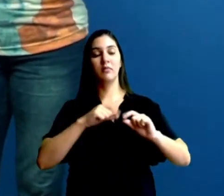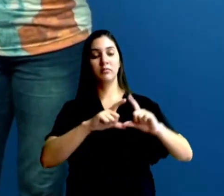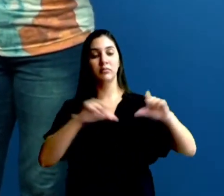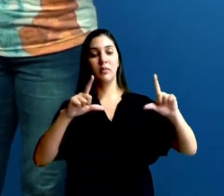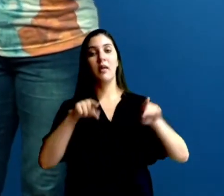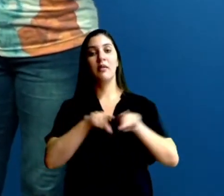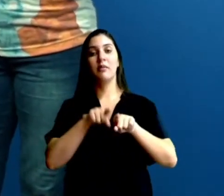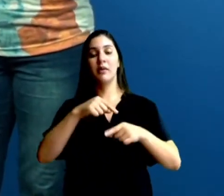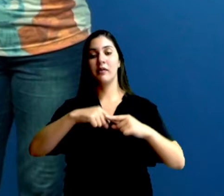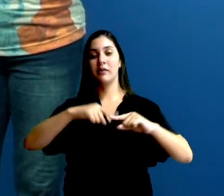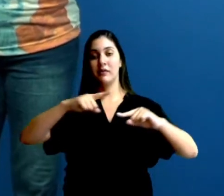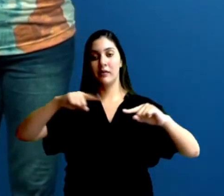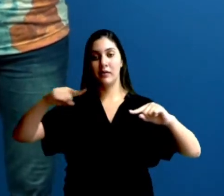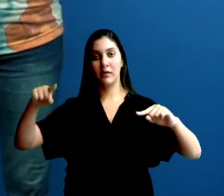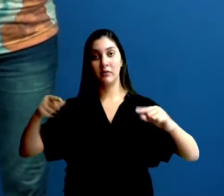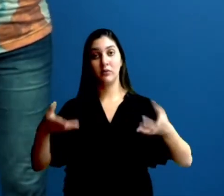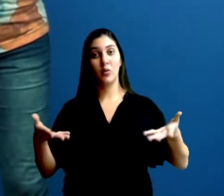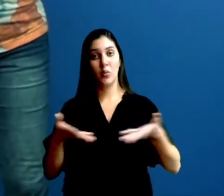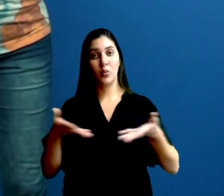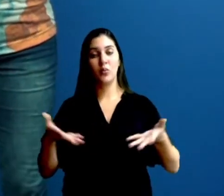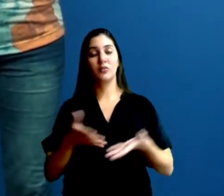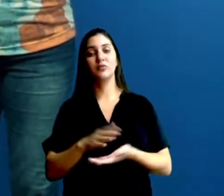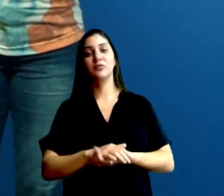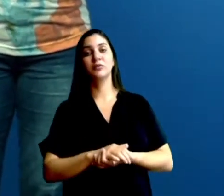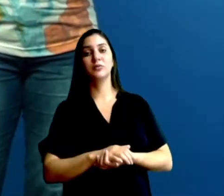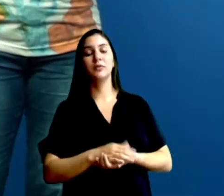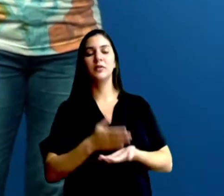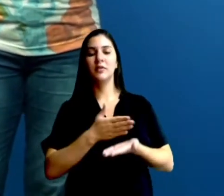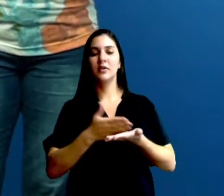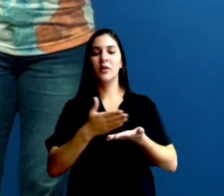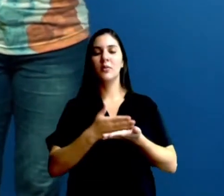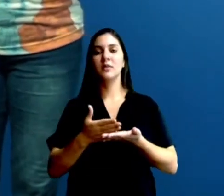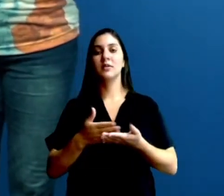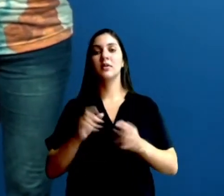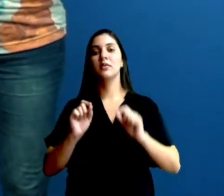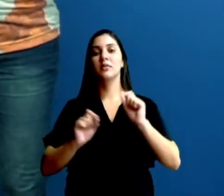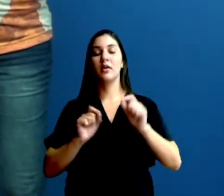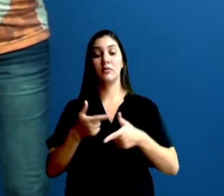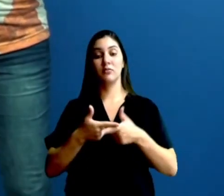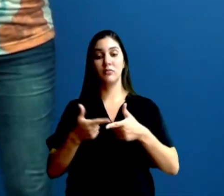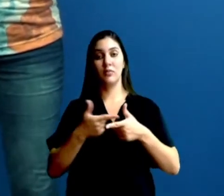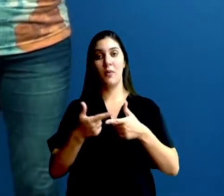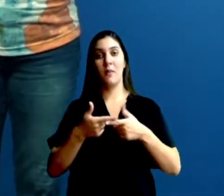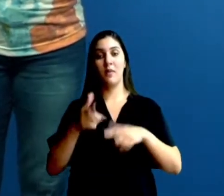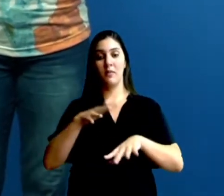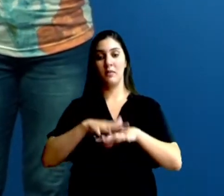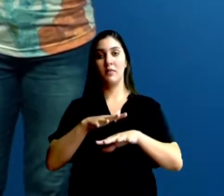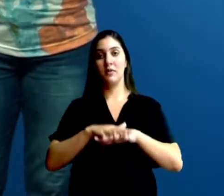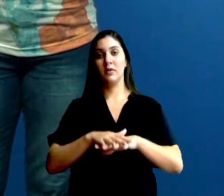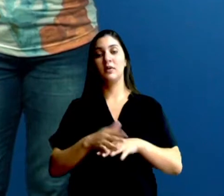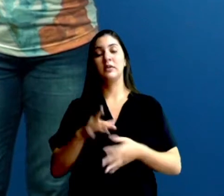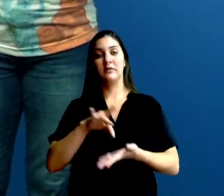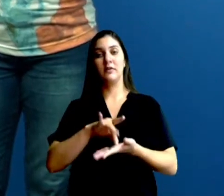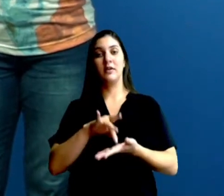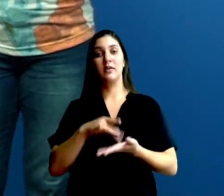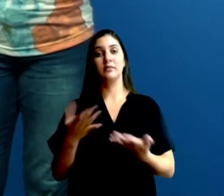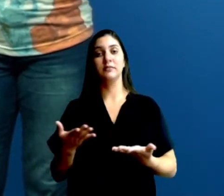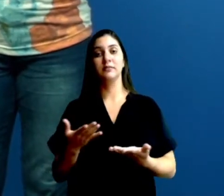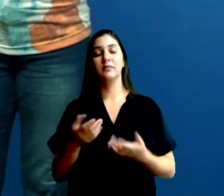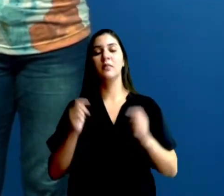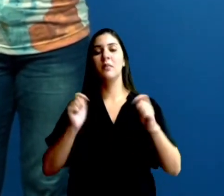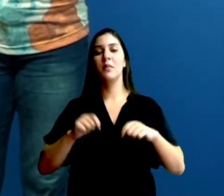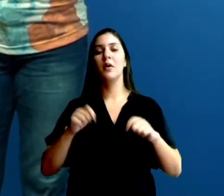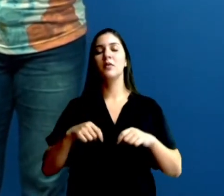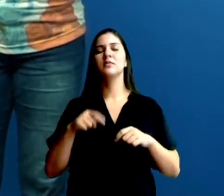e gráficos. Então hoje, né, eu quero iniciar com os problemas matemáticos realmente, para que a gente